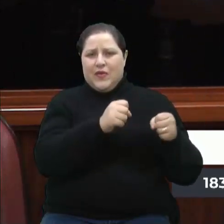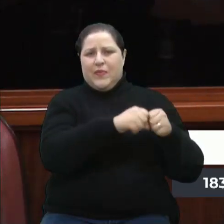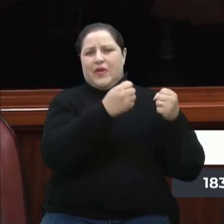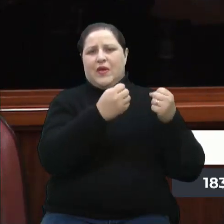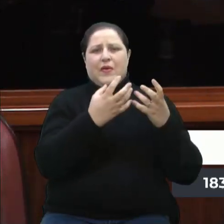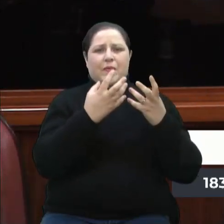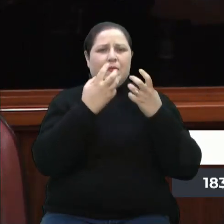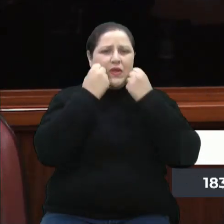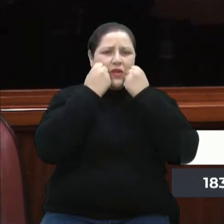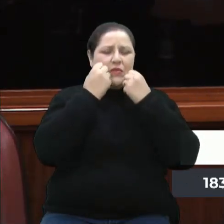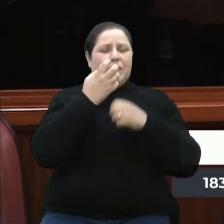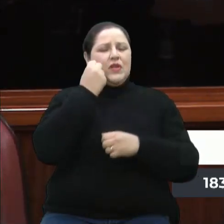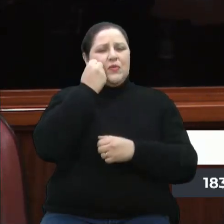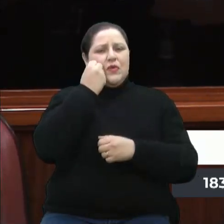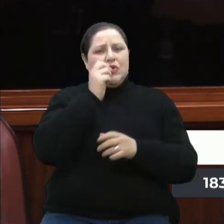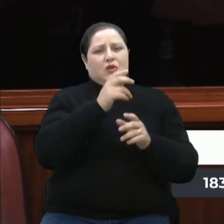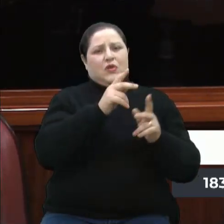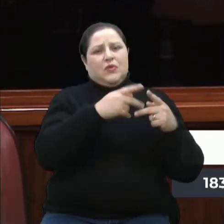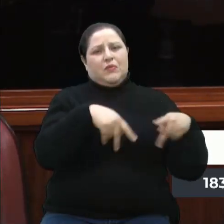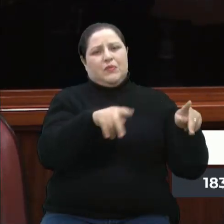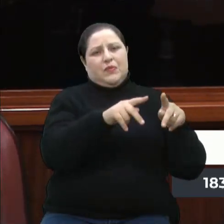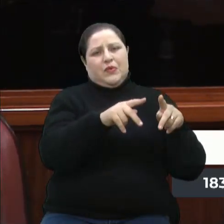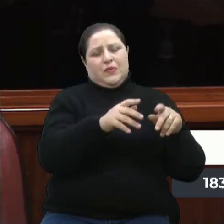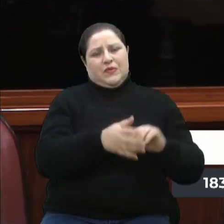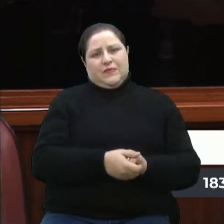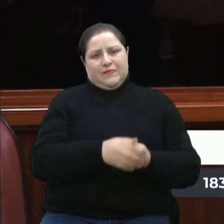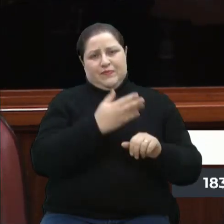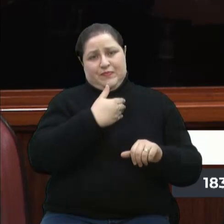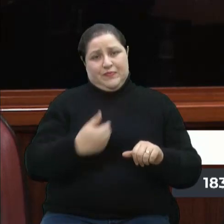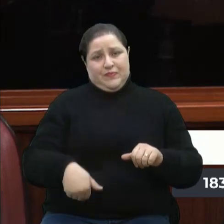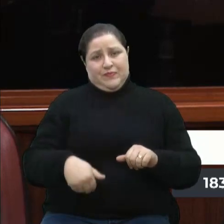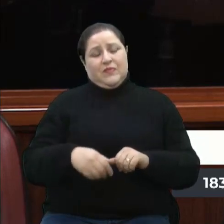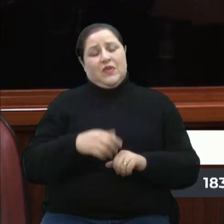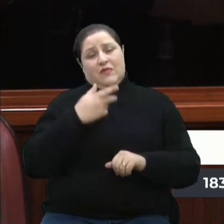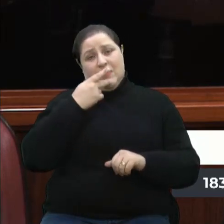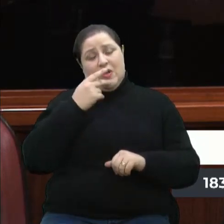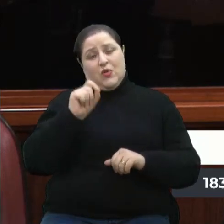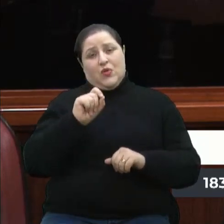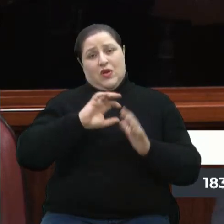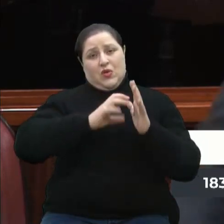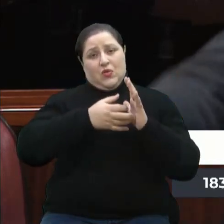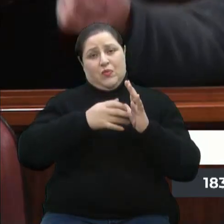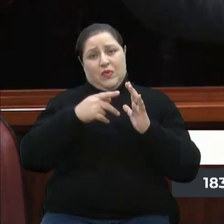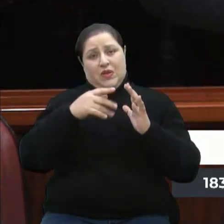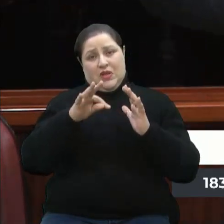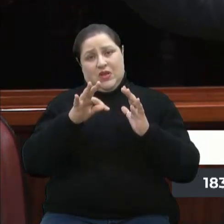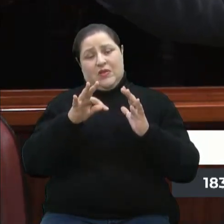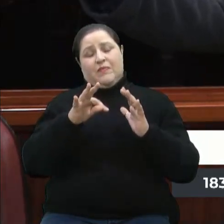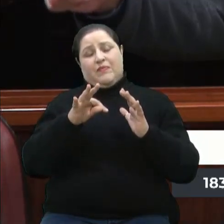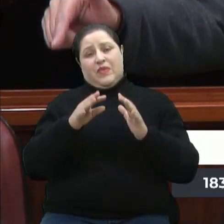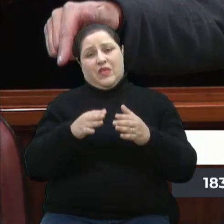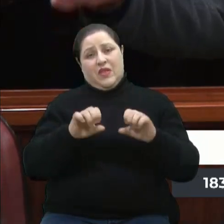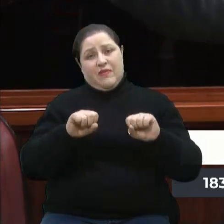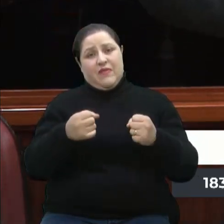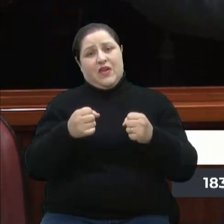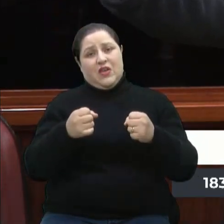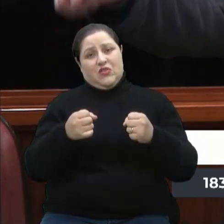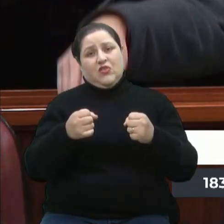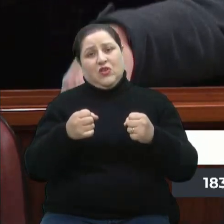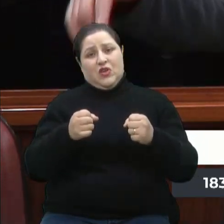Então, concluo a minha fala dizendo, a bancada do PT defende o povo brasileiro. Estamos com uma proposta, com